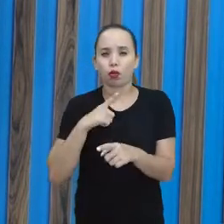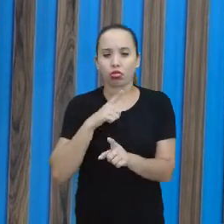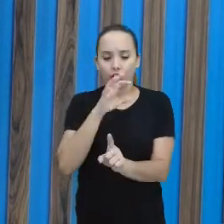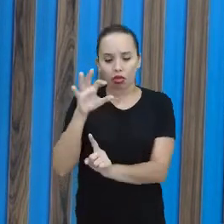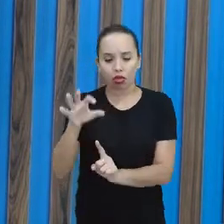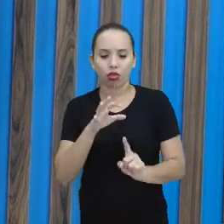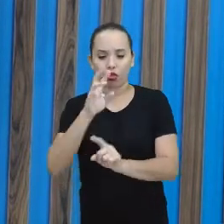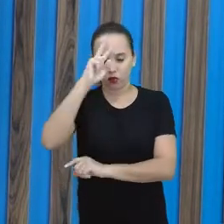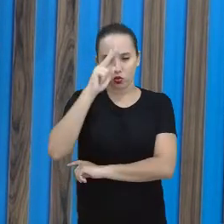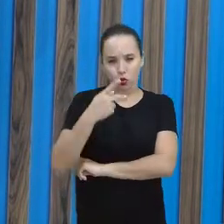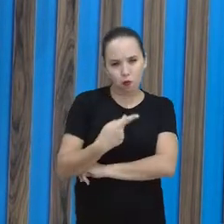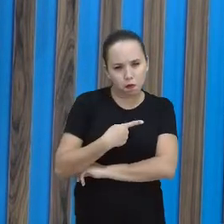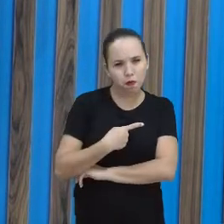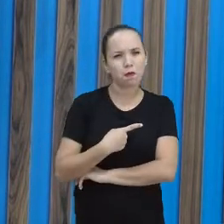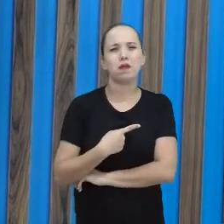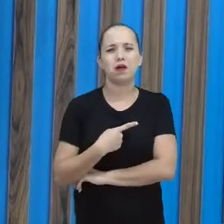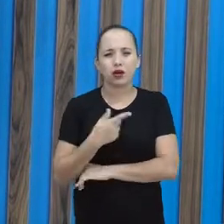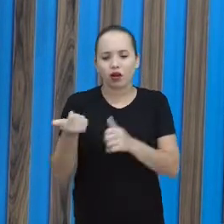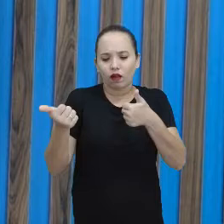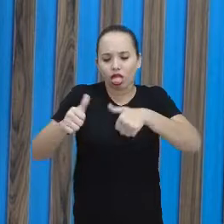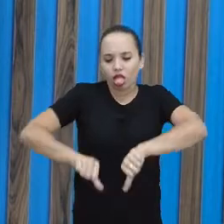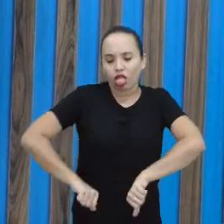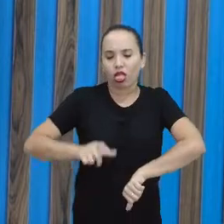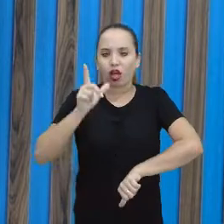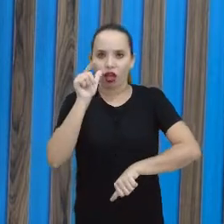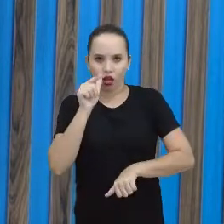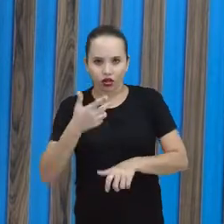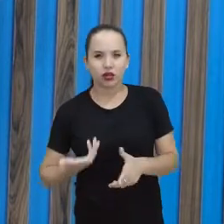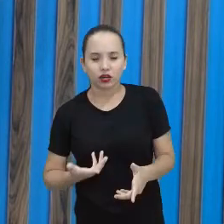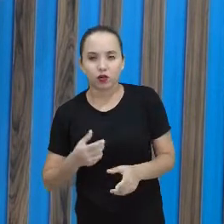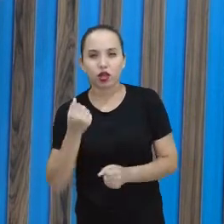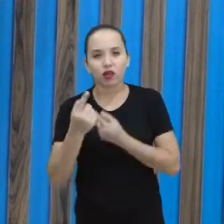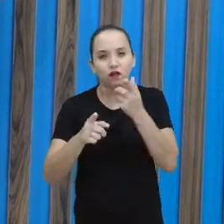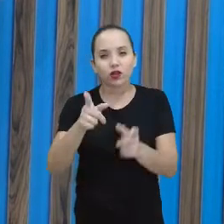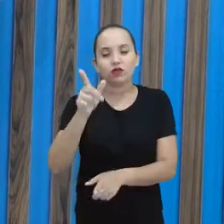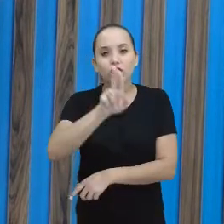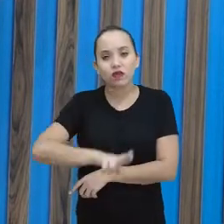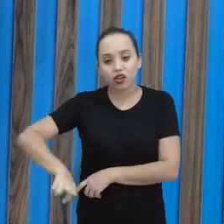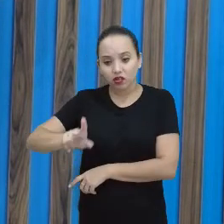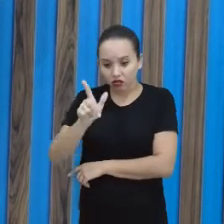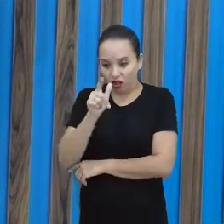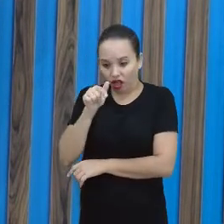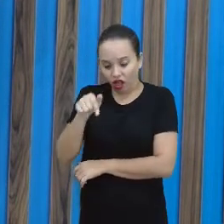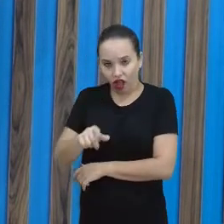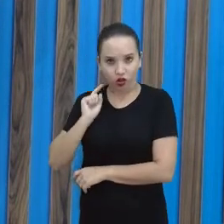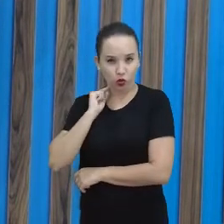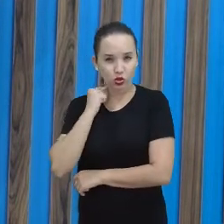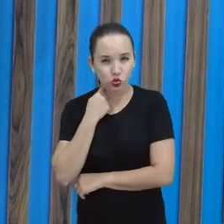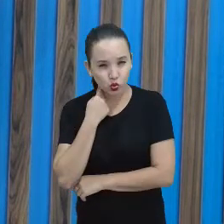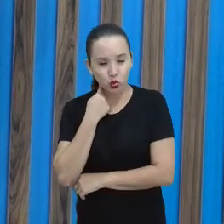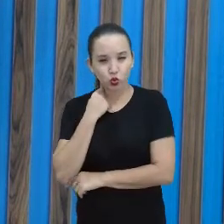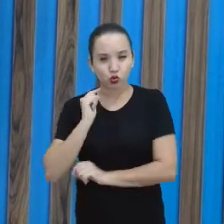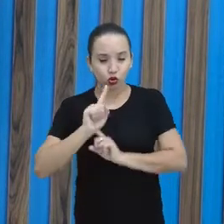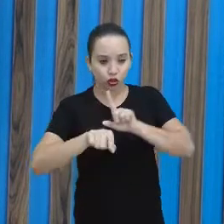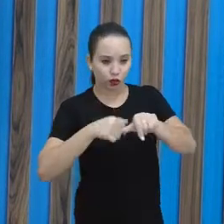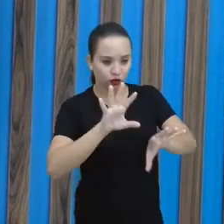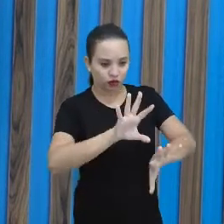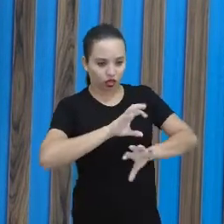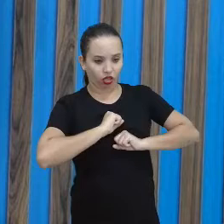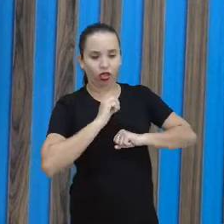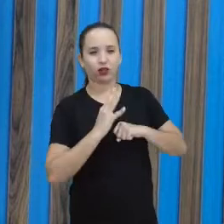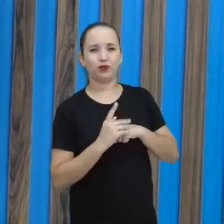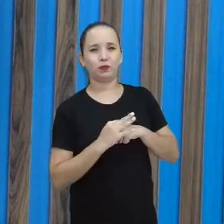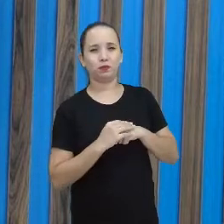vai utilizar aquela água que está contaminada e termina sendo uma fonte de doença